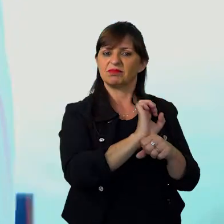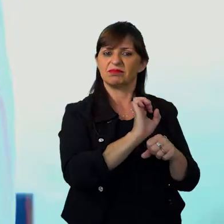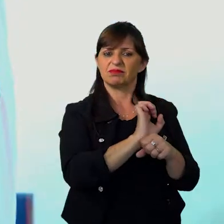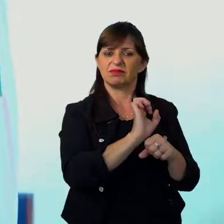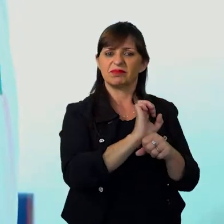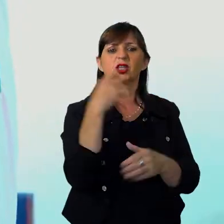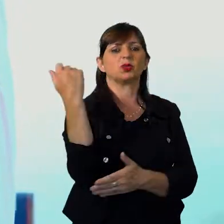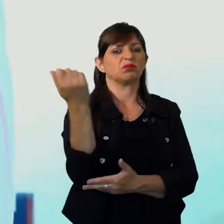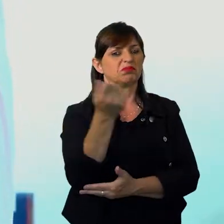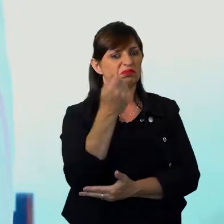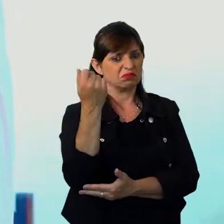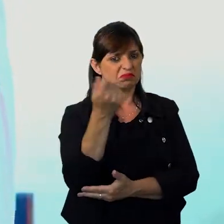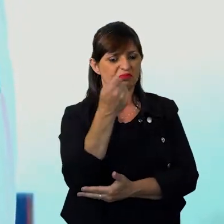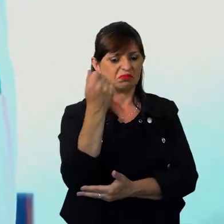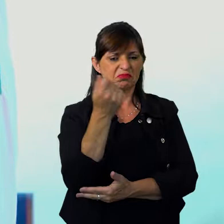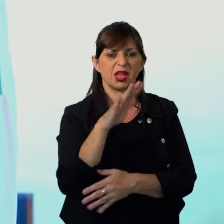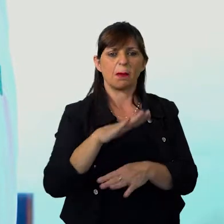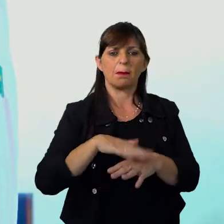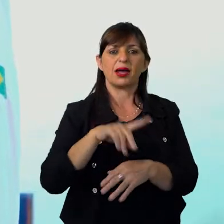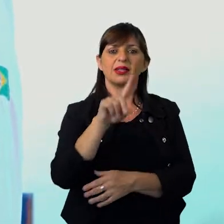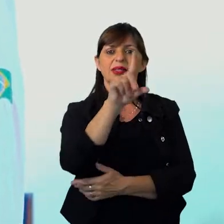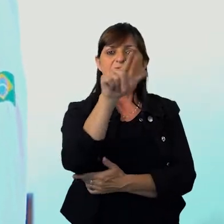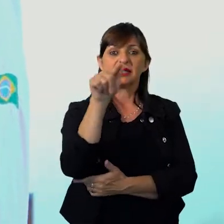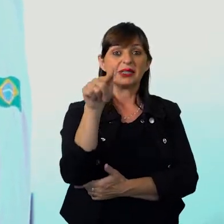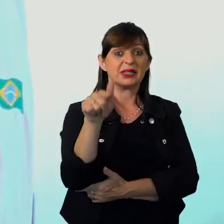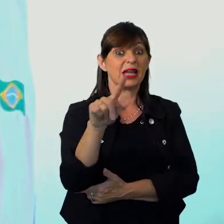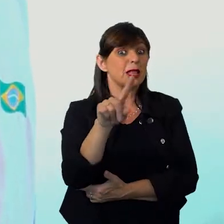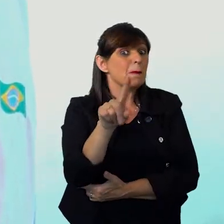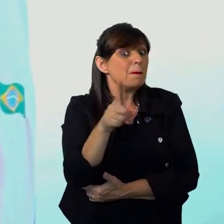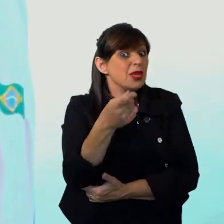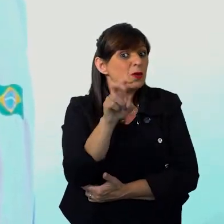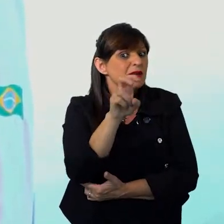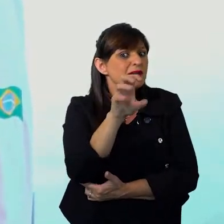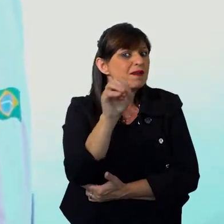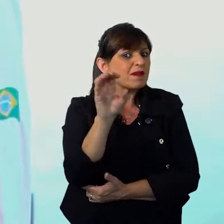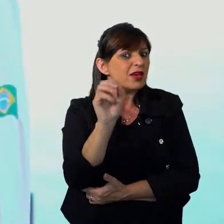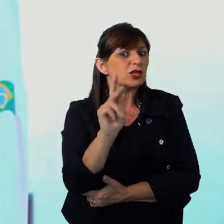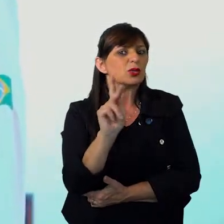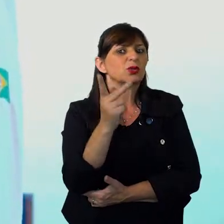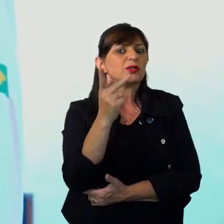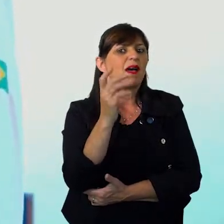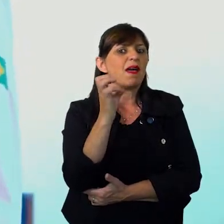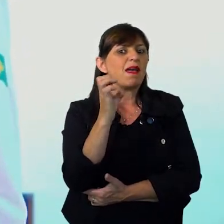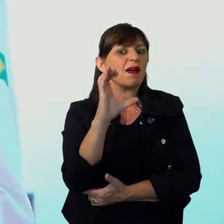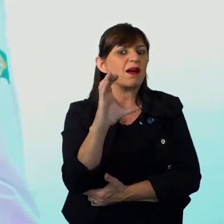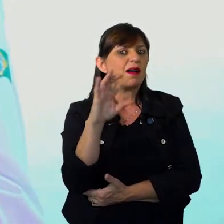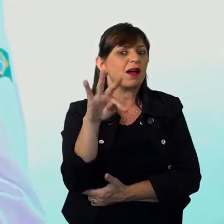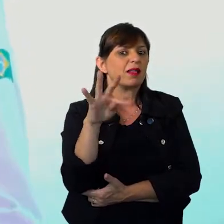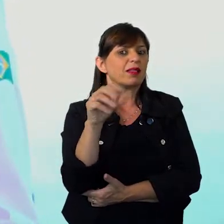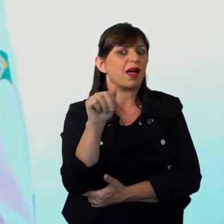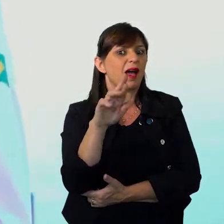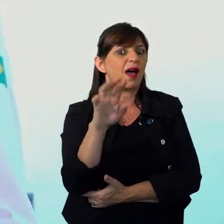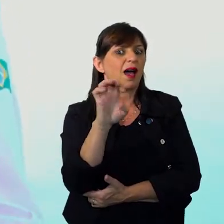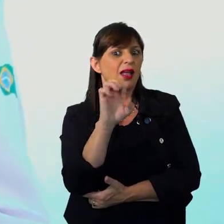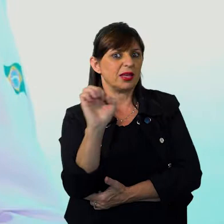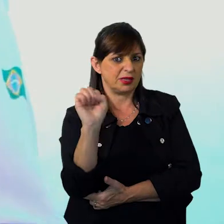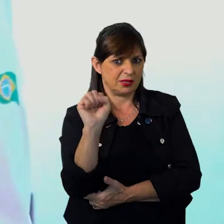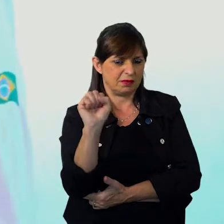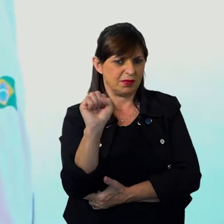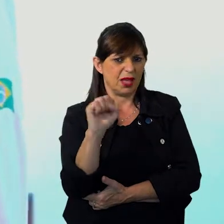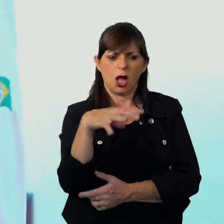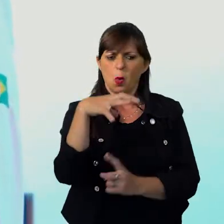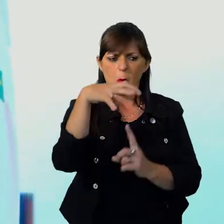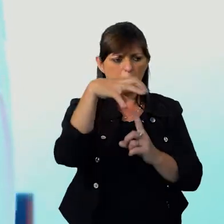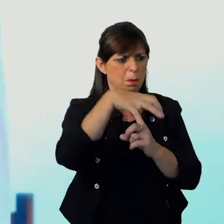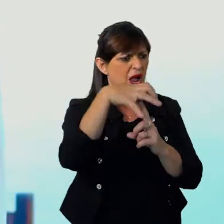estadual e são mais de 17 17 1.500 hectares é um parque muito bonito que